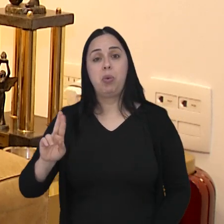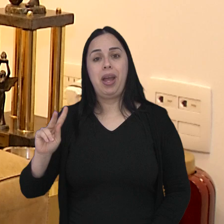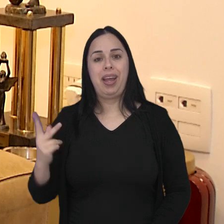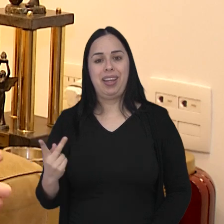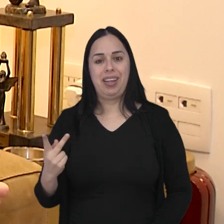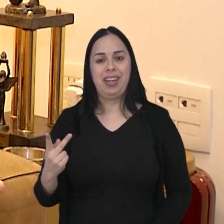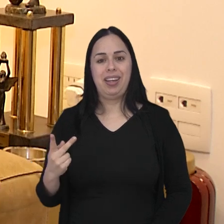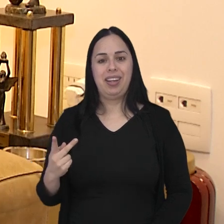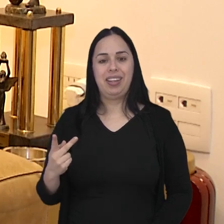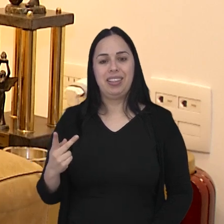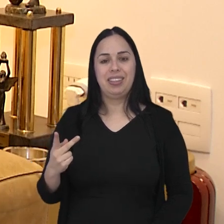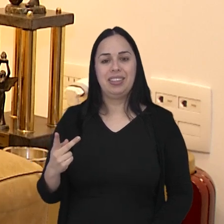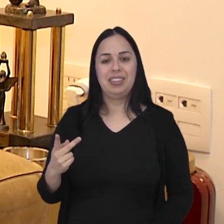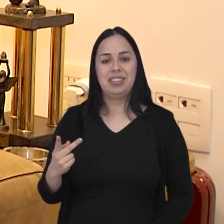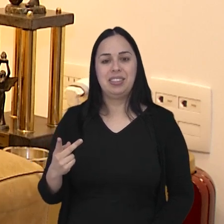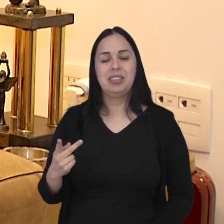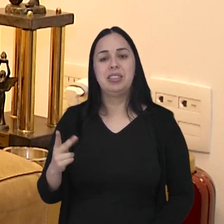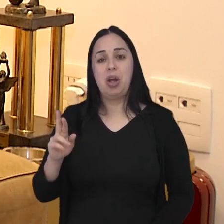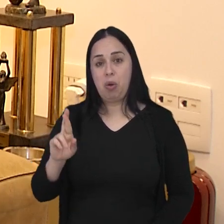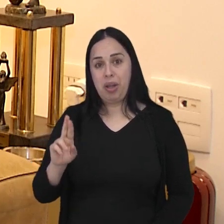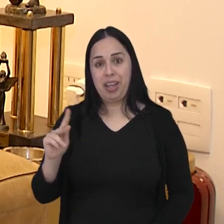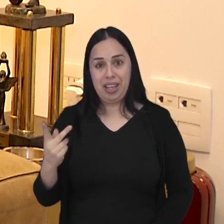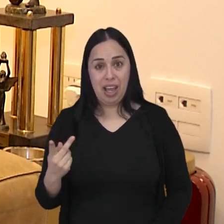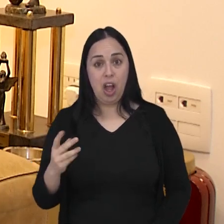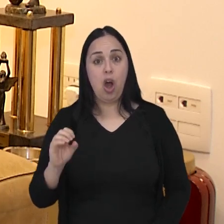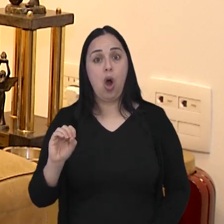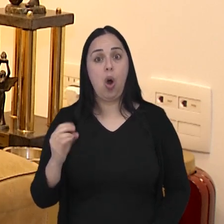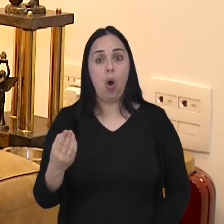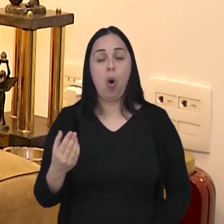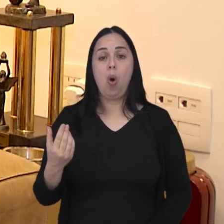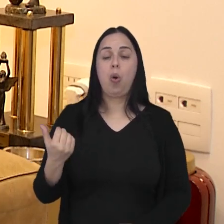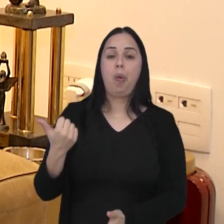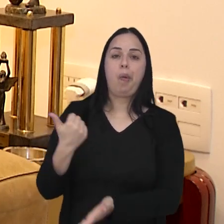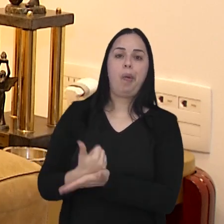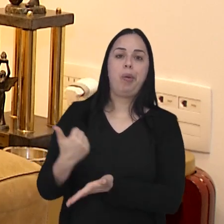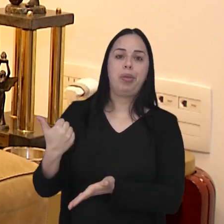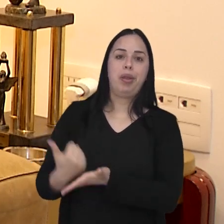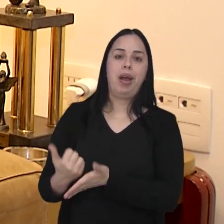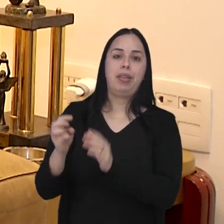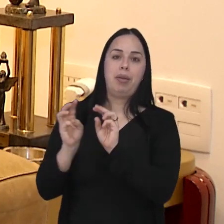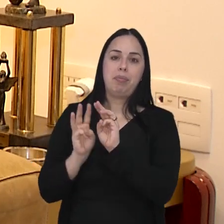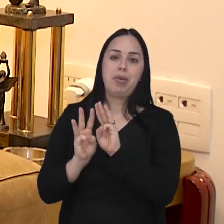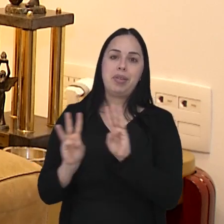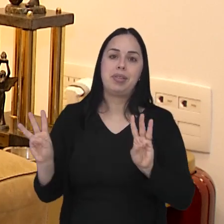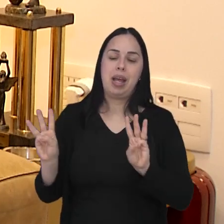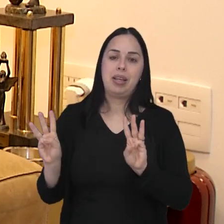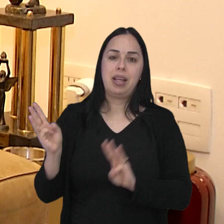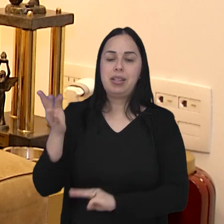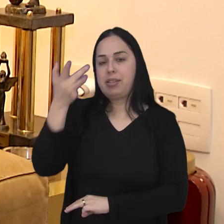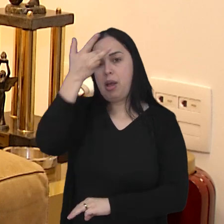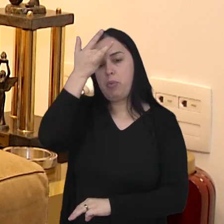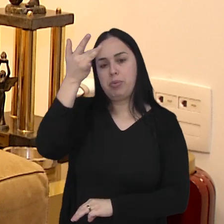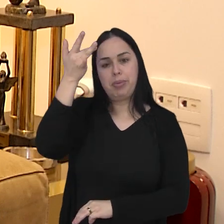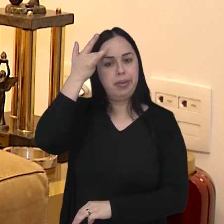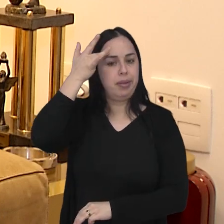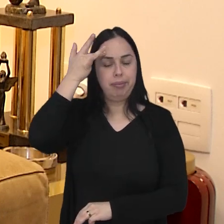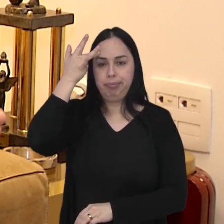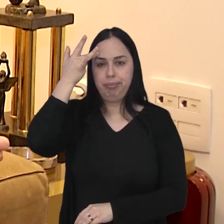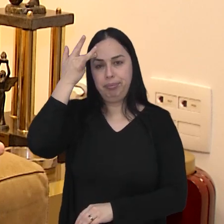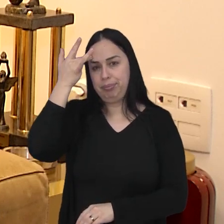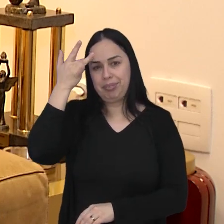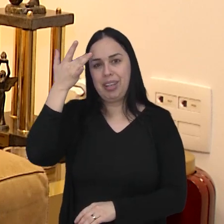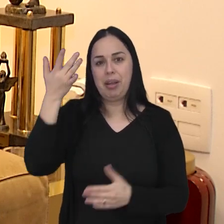aí o RH ou contrata um site, né, uma plataforma de